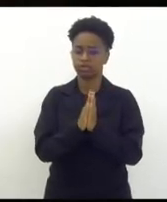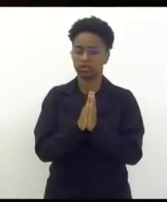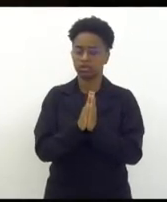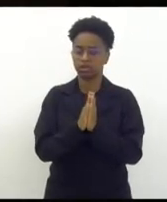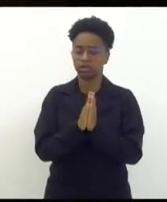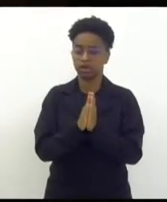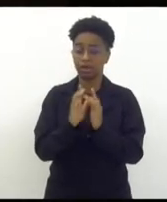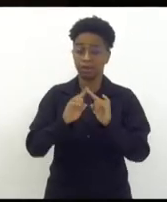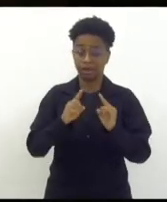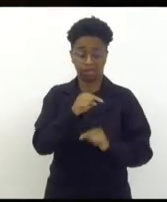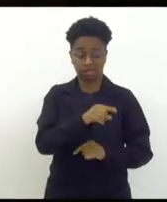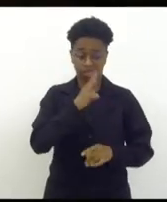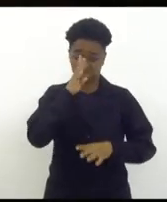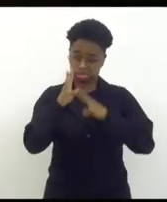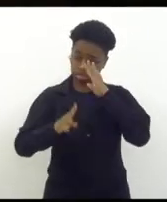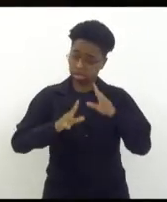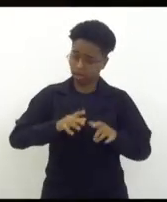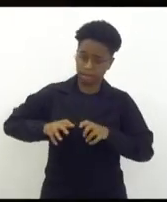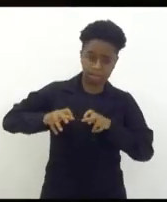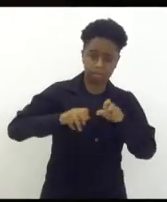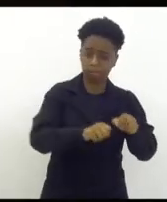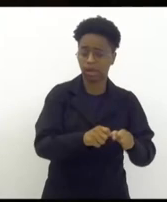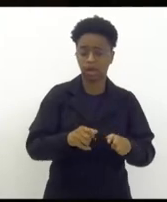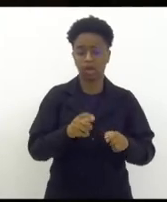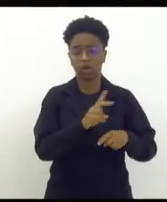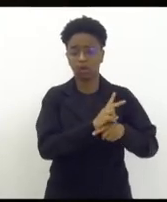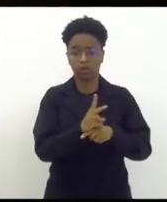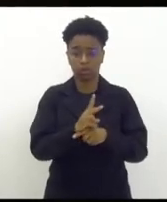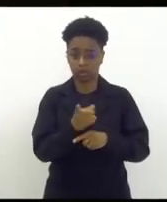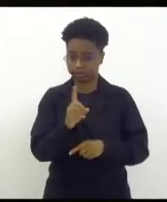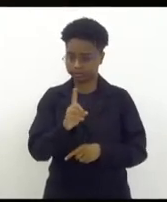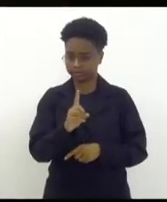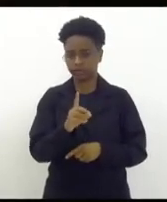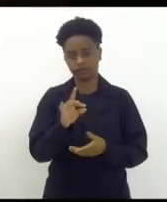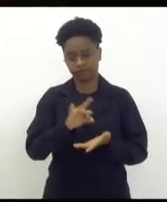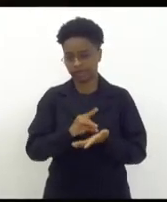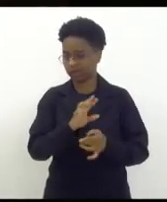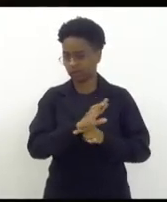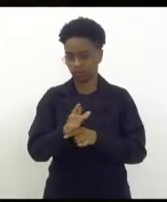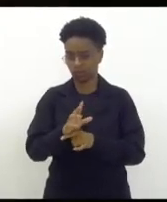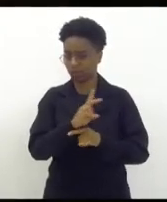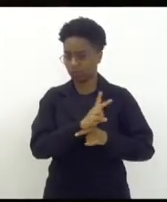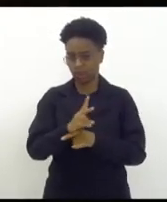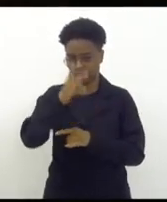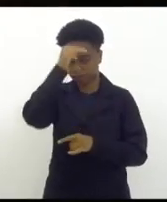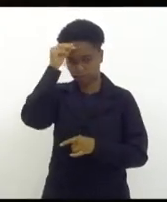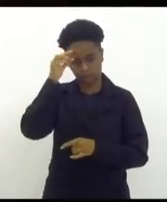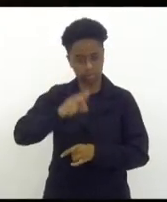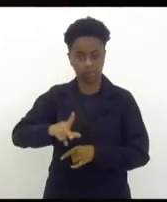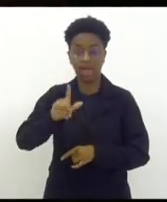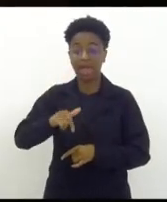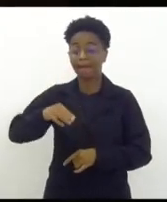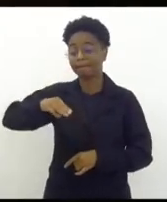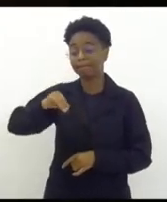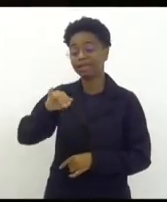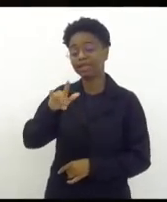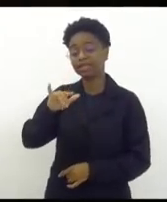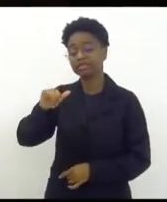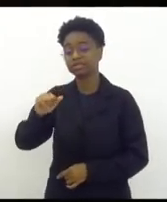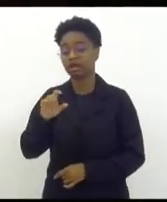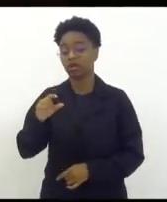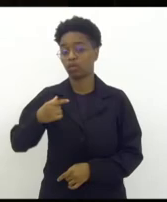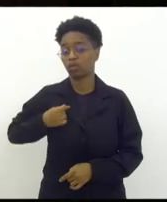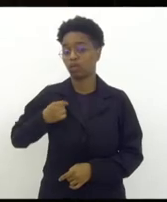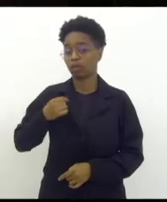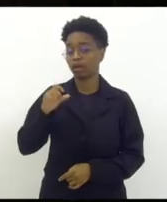truculência covardia arbitrariedade a guarda municipal ou melhor a guarda municipal não a milícia de azul do Senhor